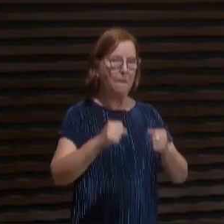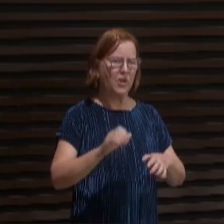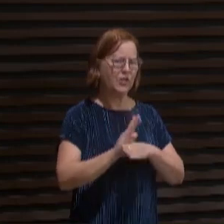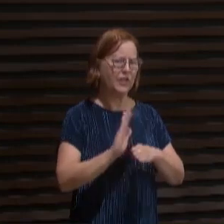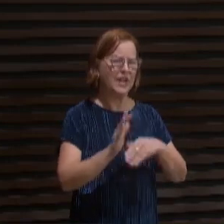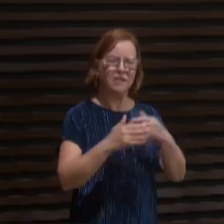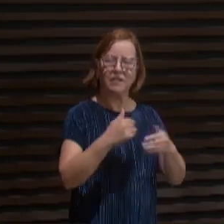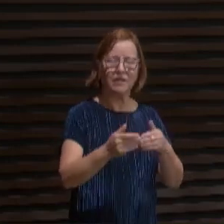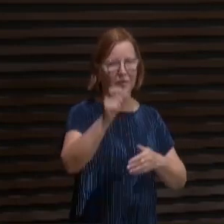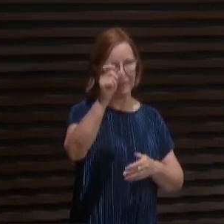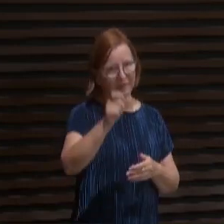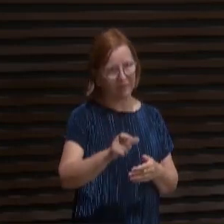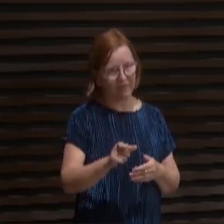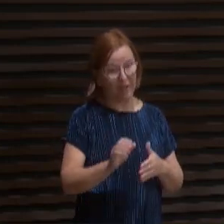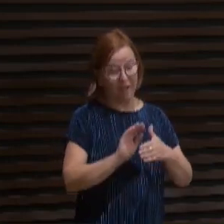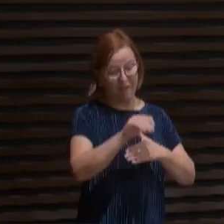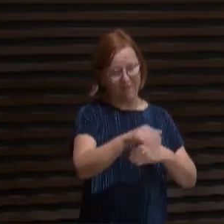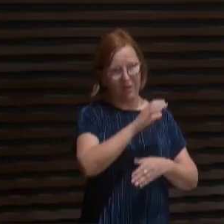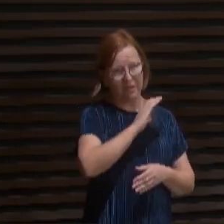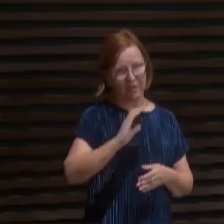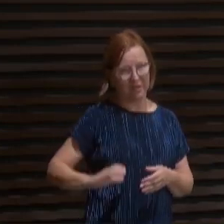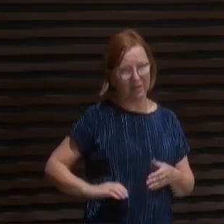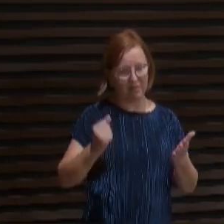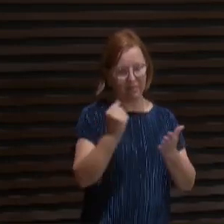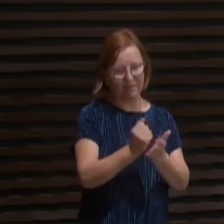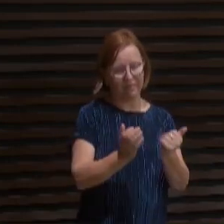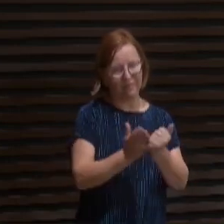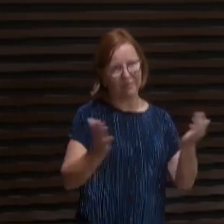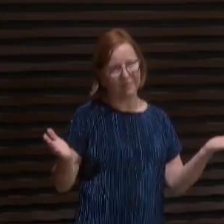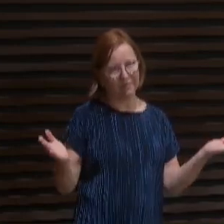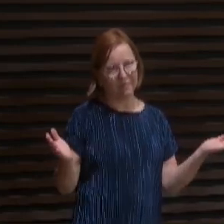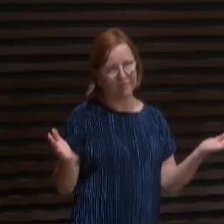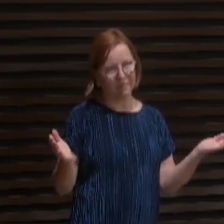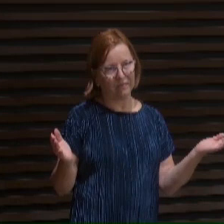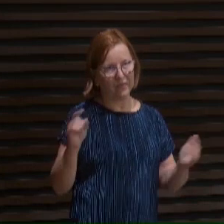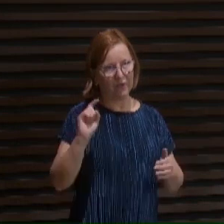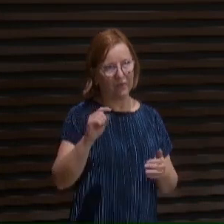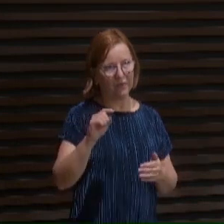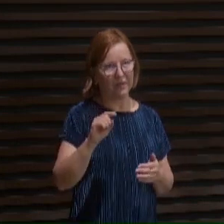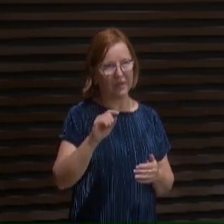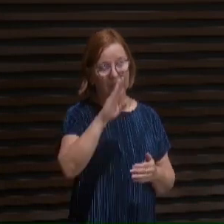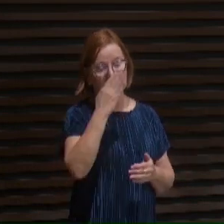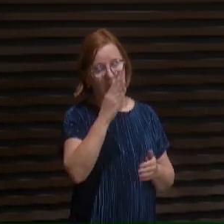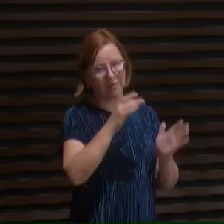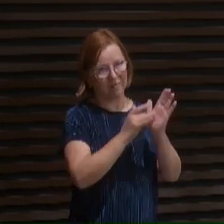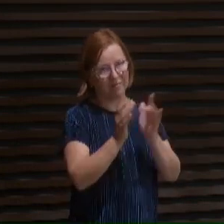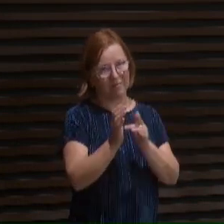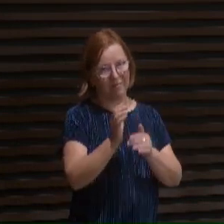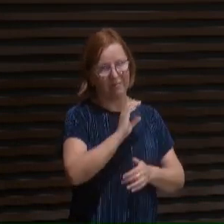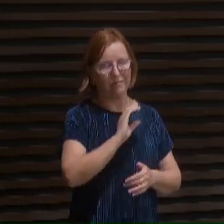pessoa fora de Cristo crucificado, você é um traidor de Jesus Cristo.